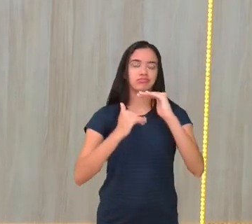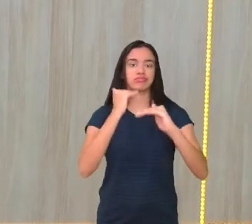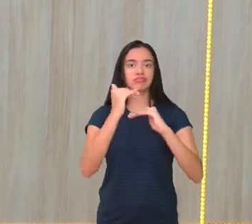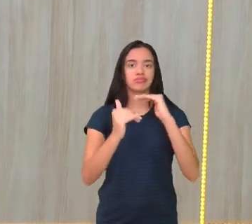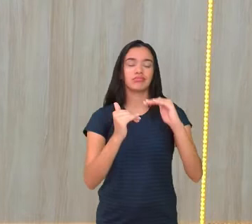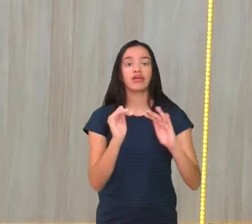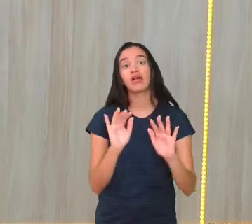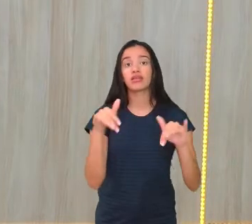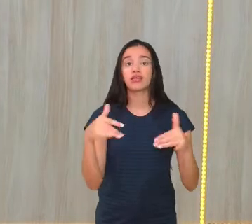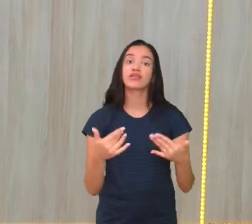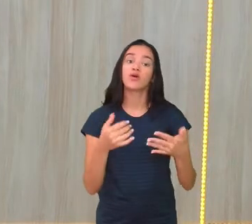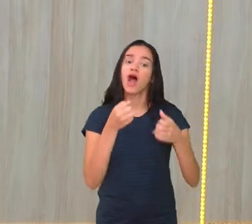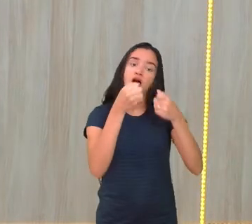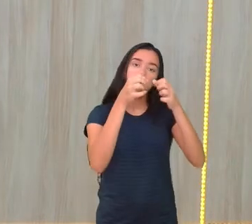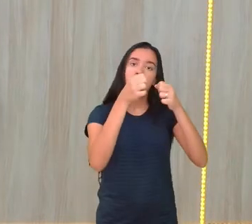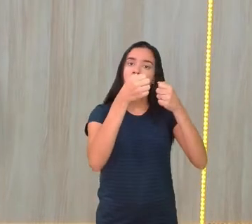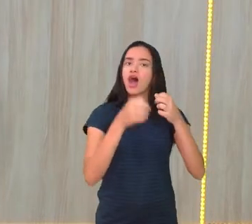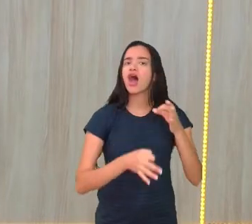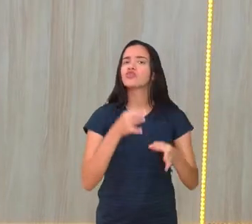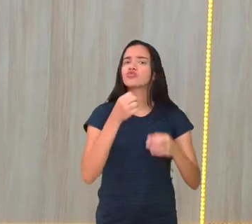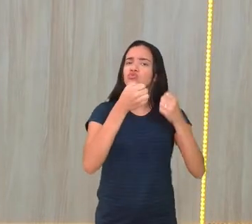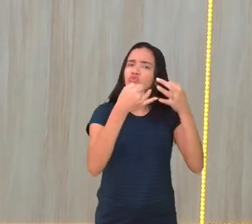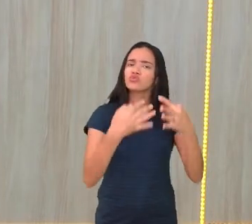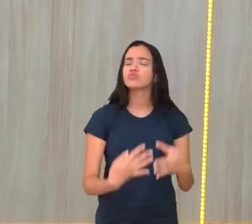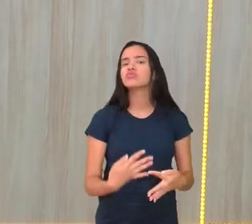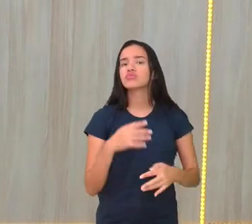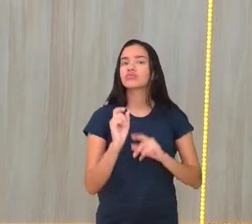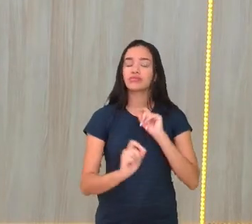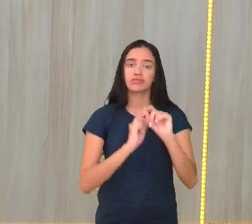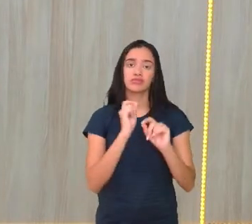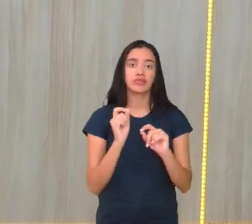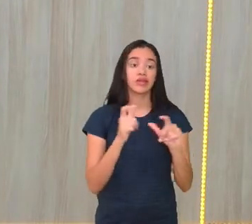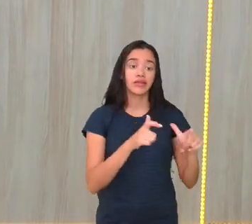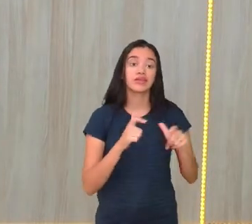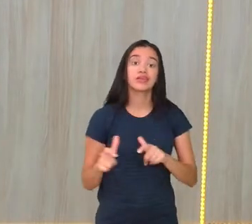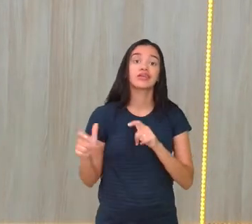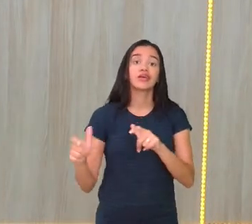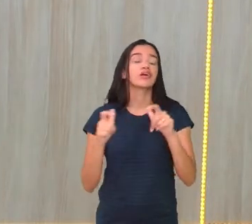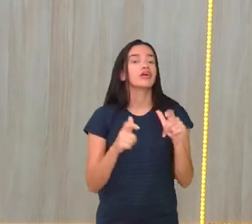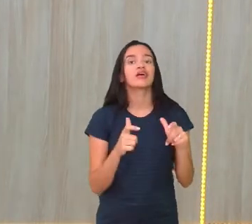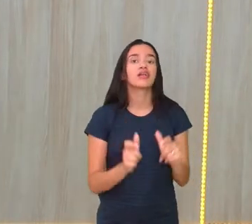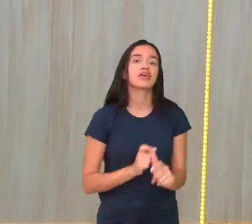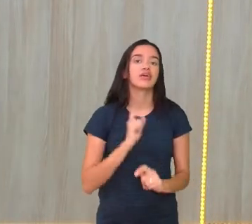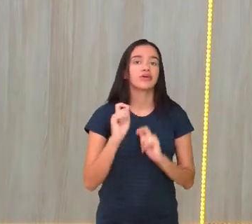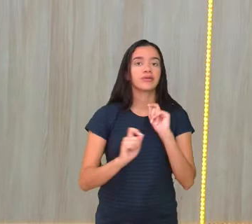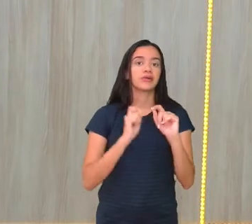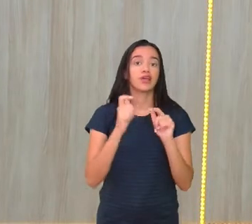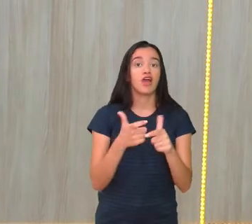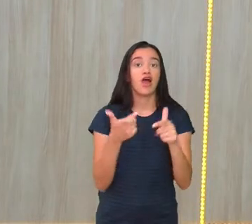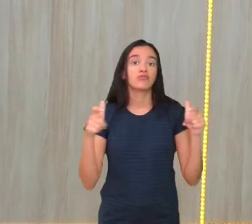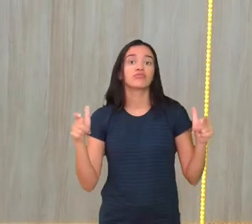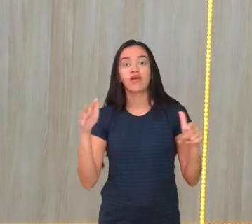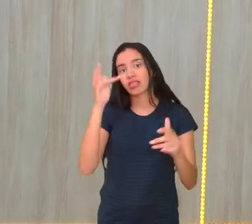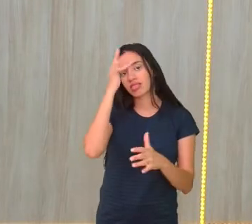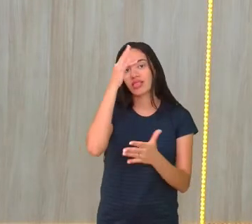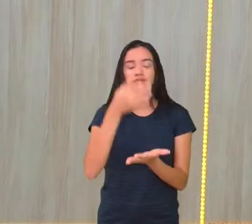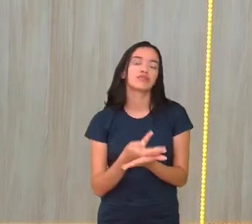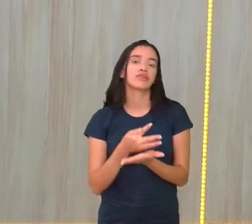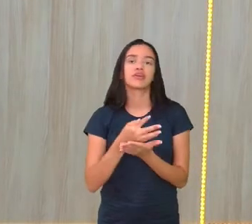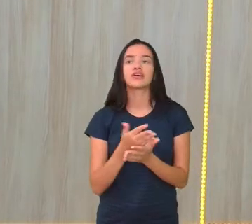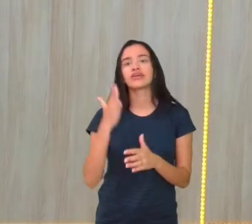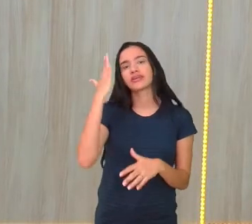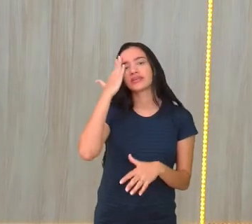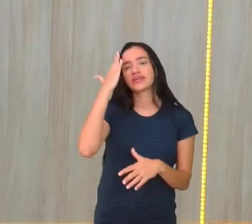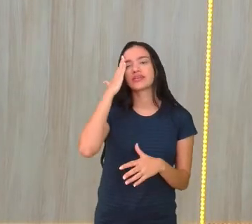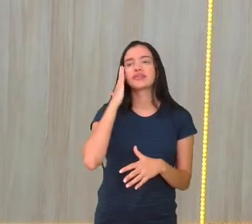protestantismo. Então, a justificativa para a dominação em determinados territórios era a expansão da fé cristã. Entenda a